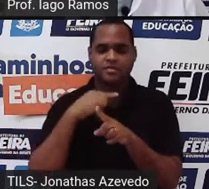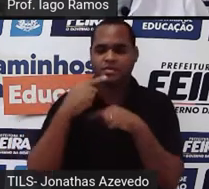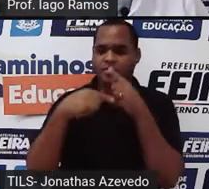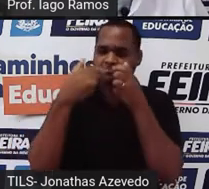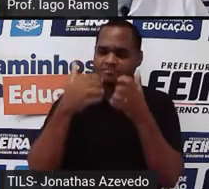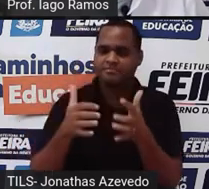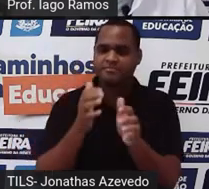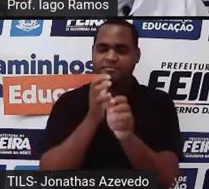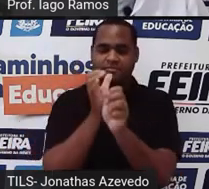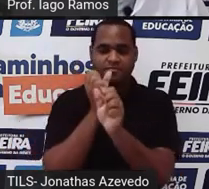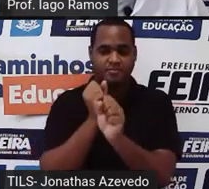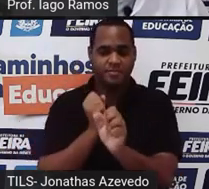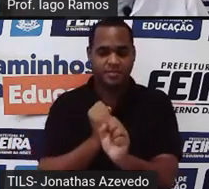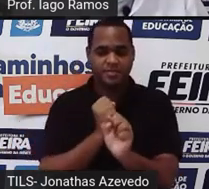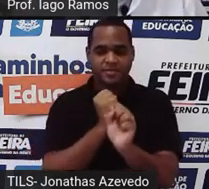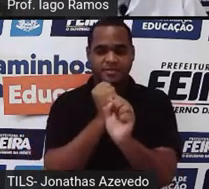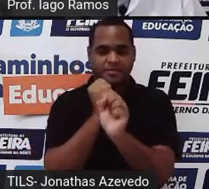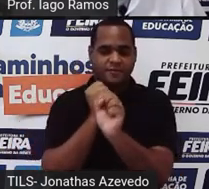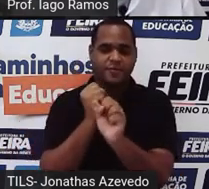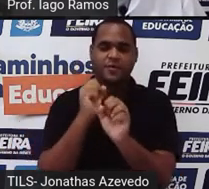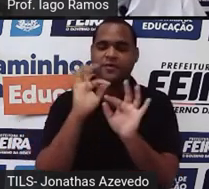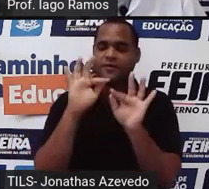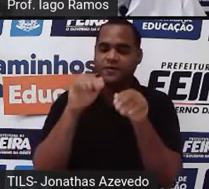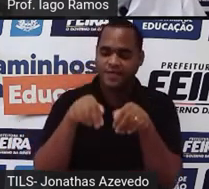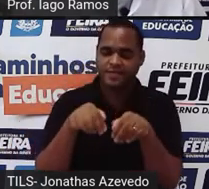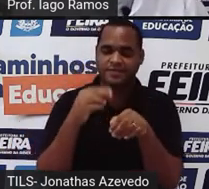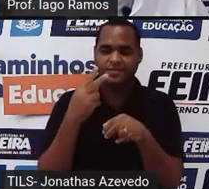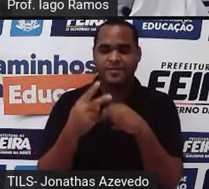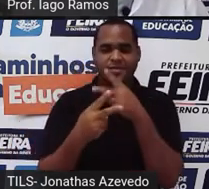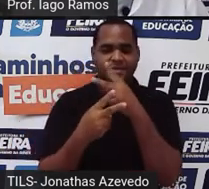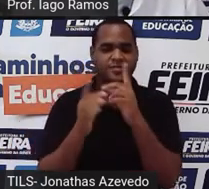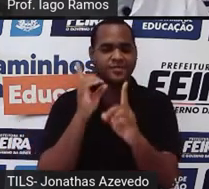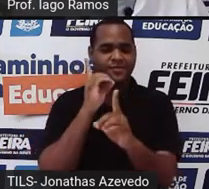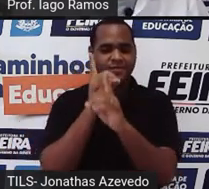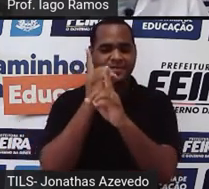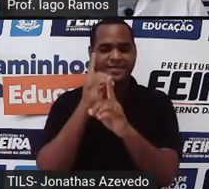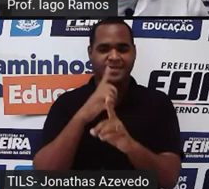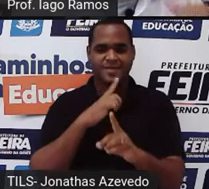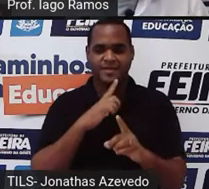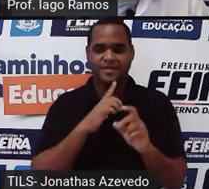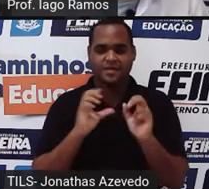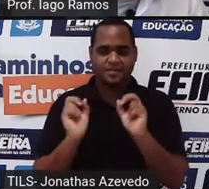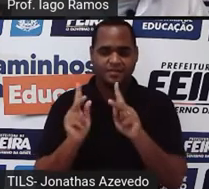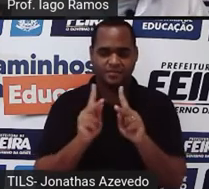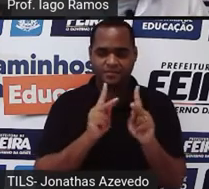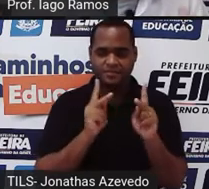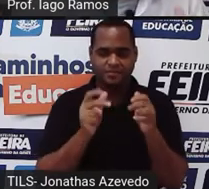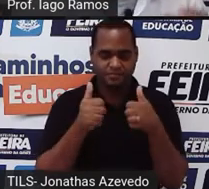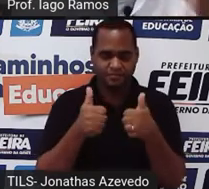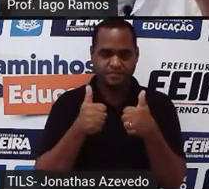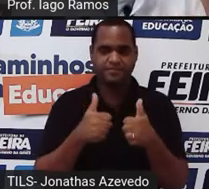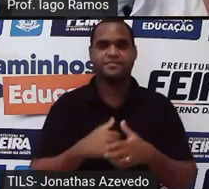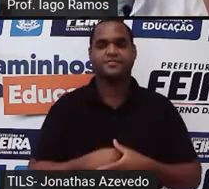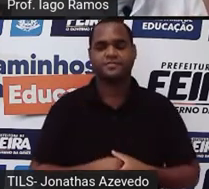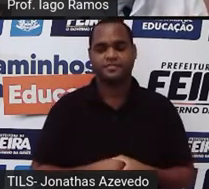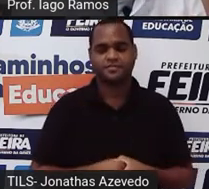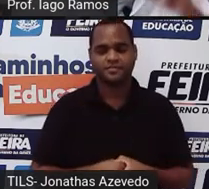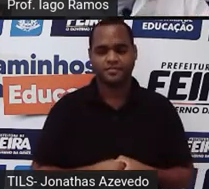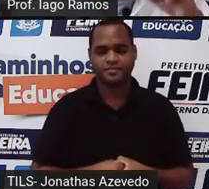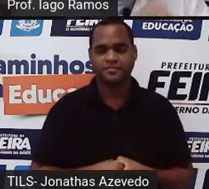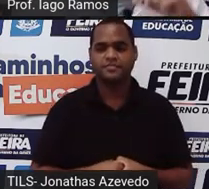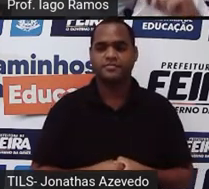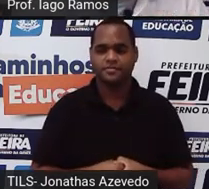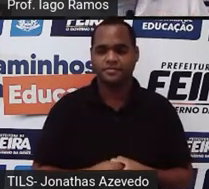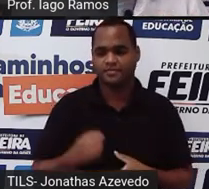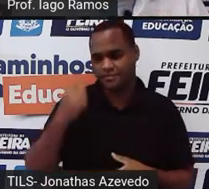só calcular essa última potenciação que foi encontrada, tá bom? Essa propriedadezinha a gente viu